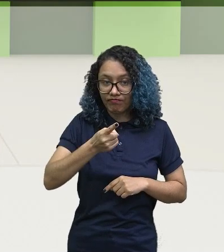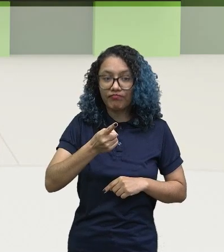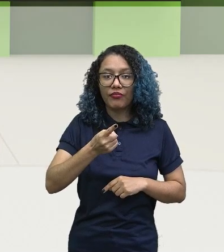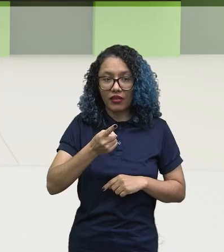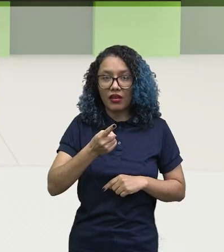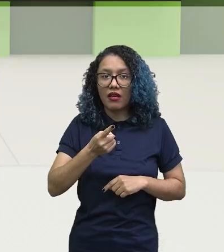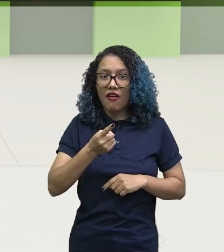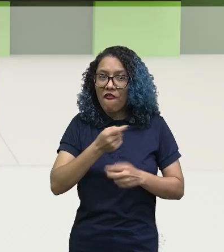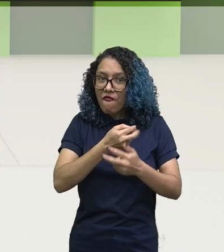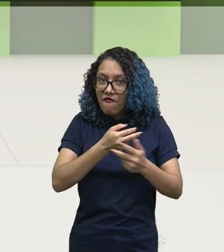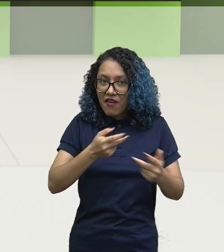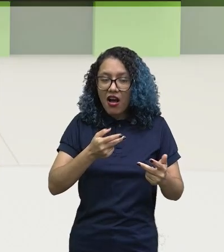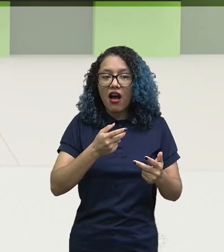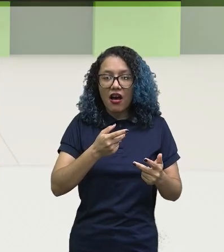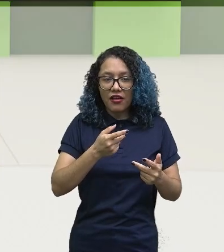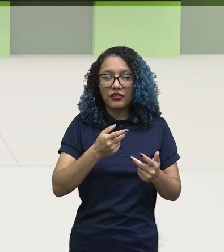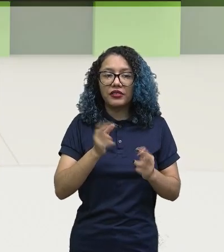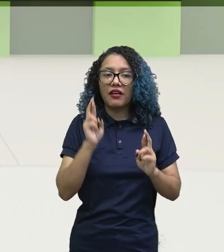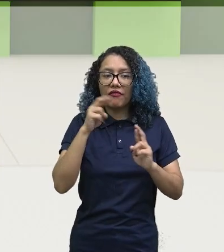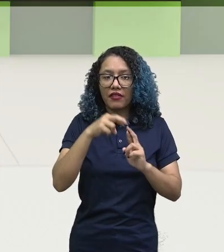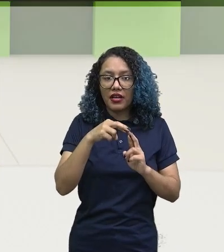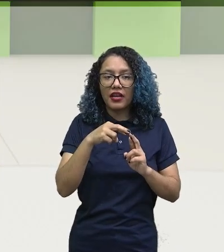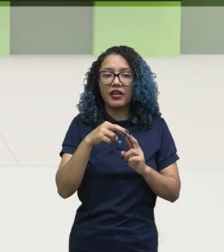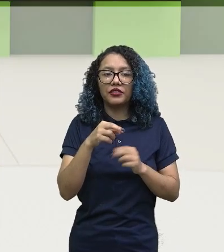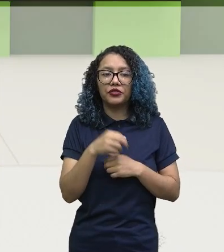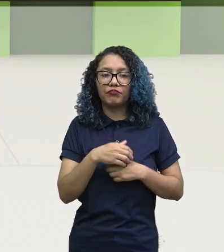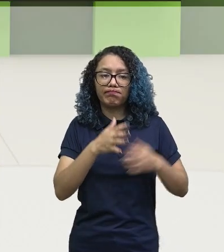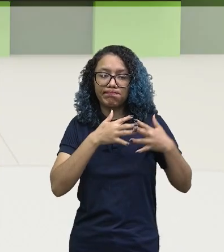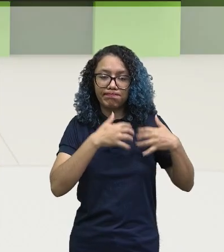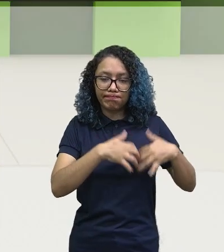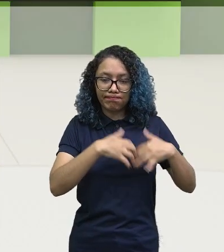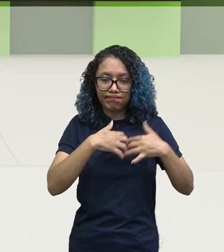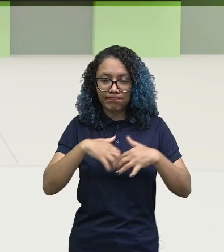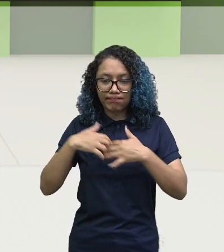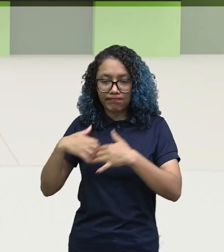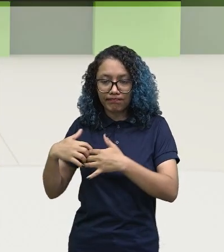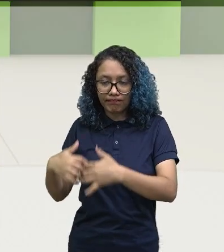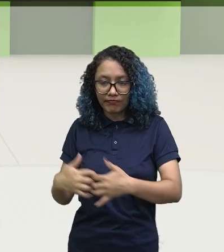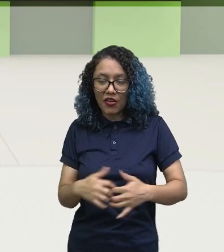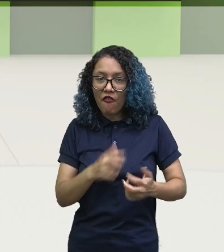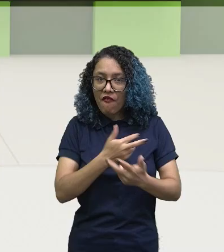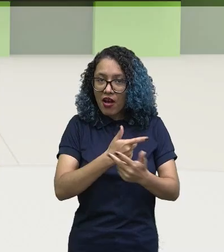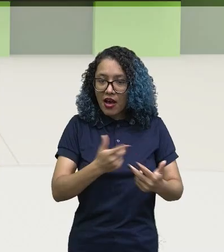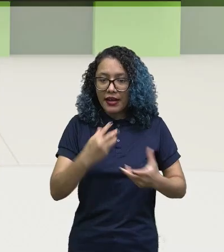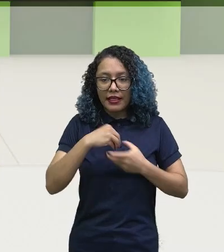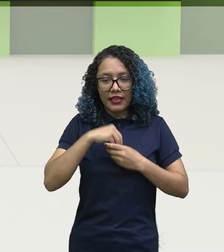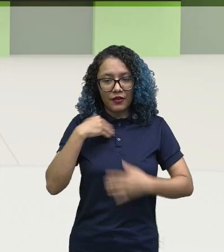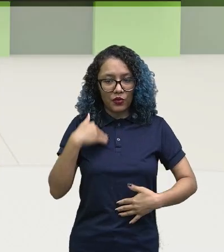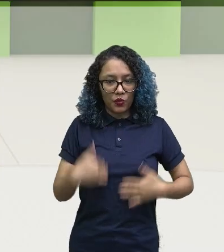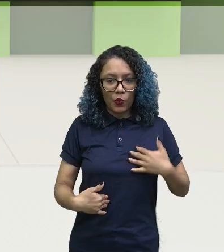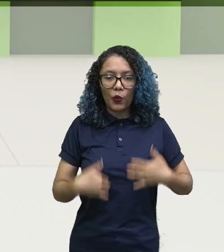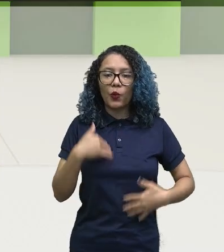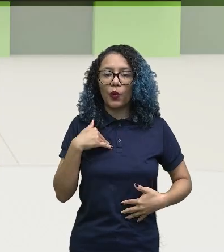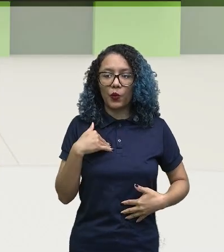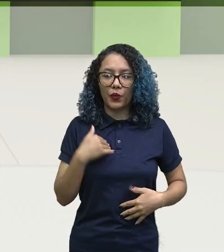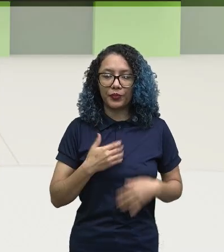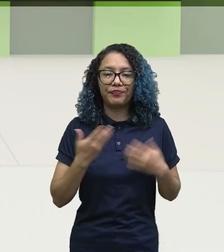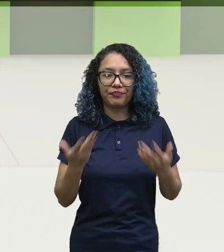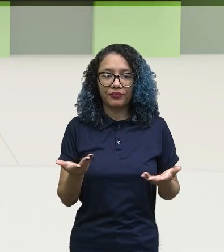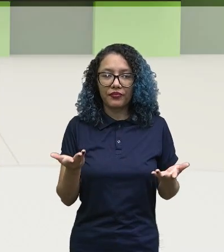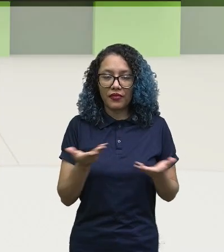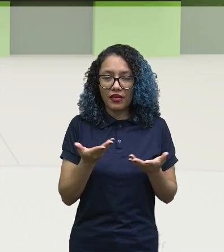vários comandos ali relacionados a diversas funções que acontecem no nosso organismo. Tá certo? E a gente vai observar